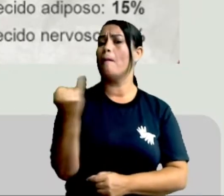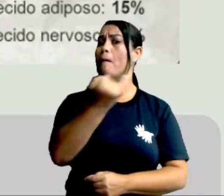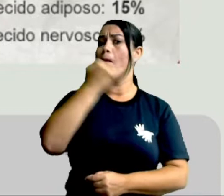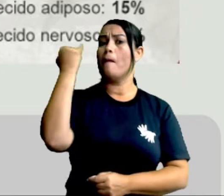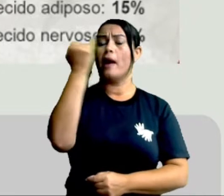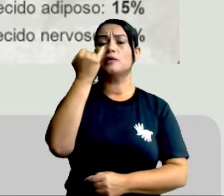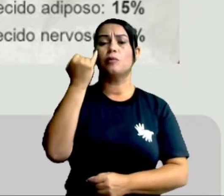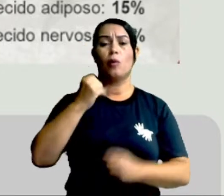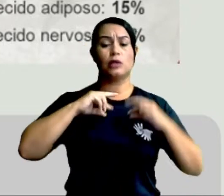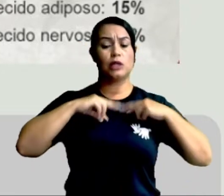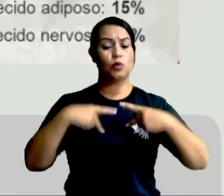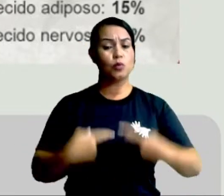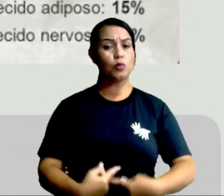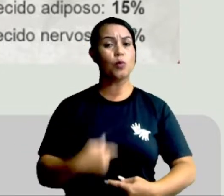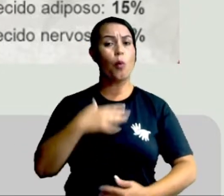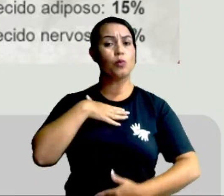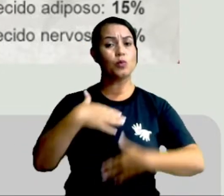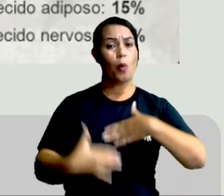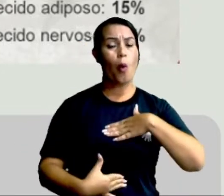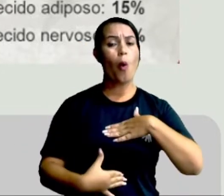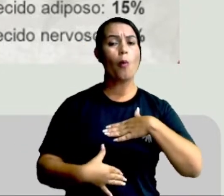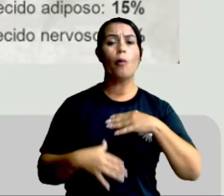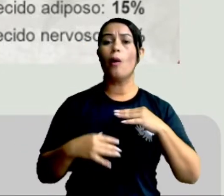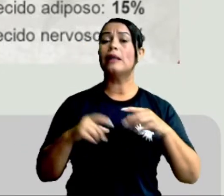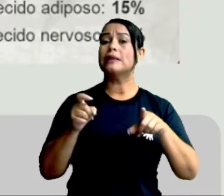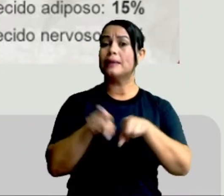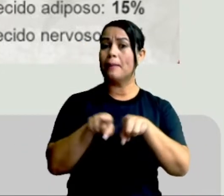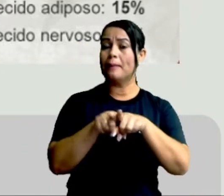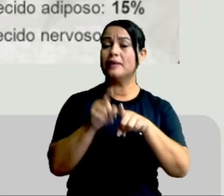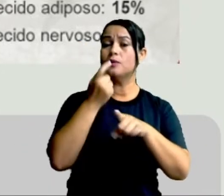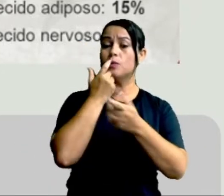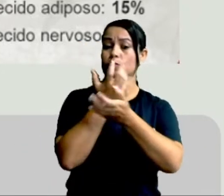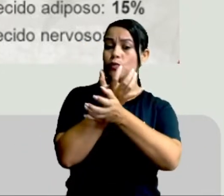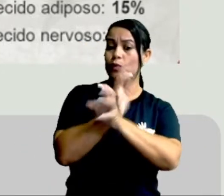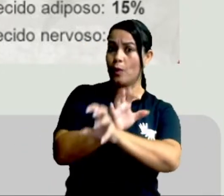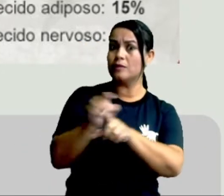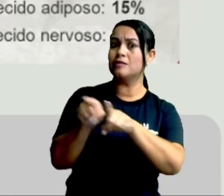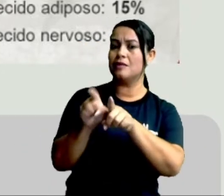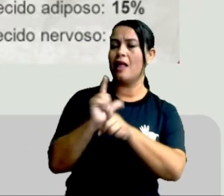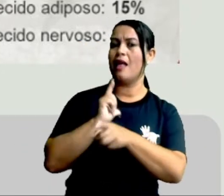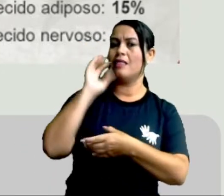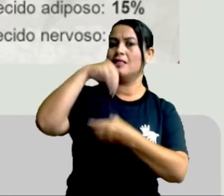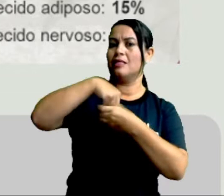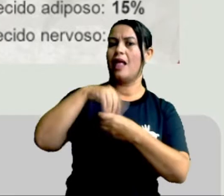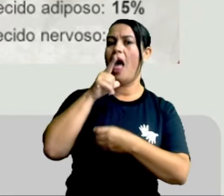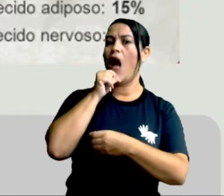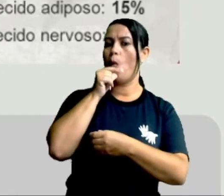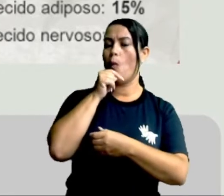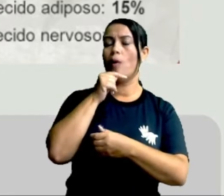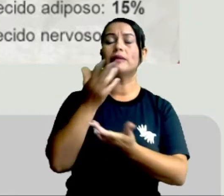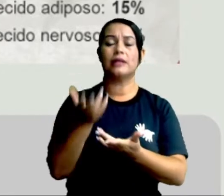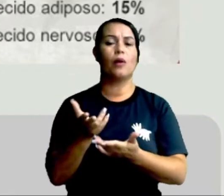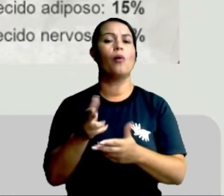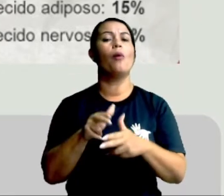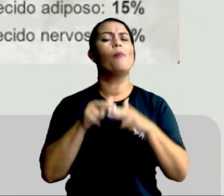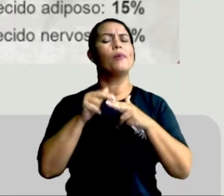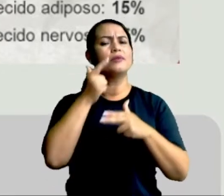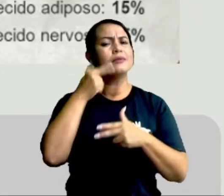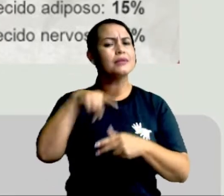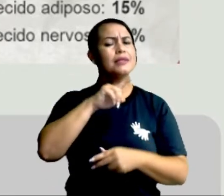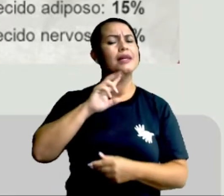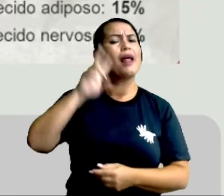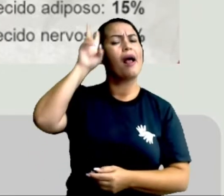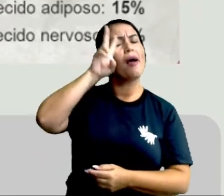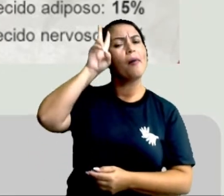importantes do nosso corpo. Até os nossos ossos contêm água na sua composição. Então observem, Não sei se